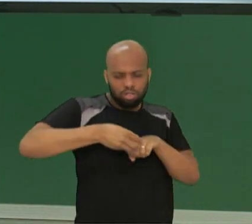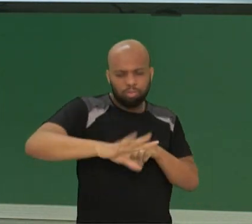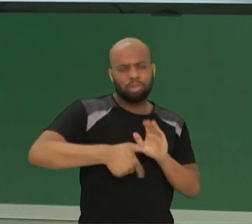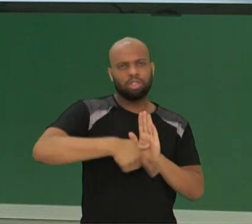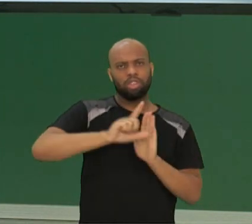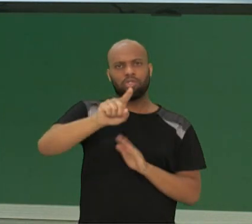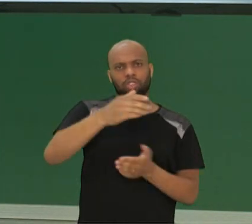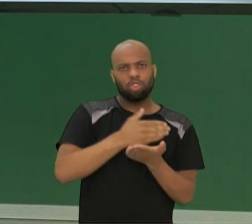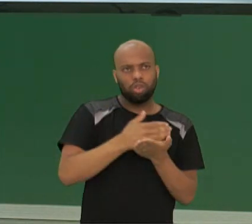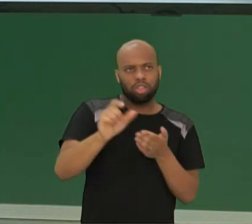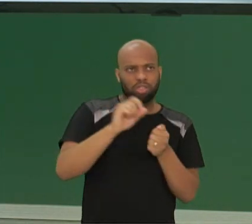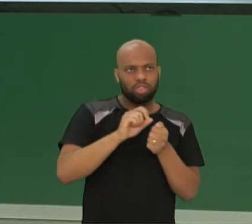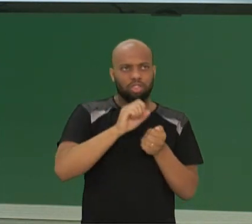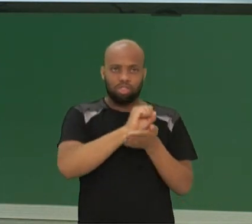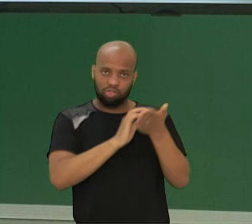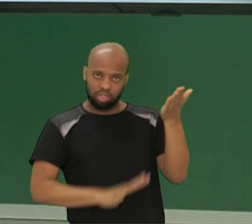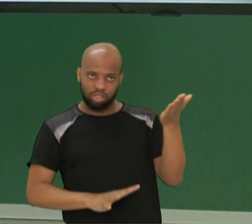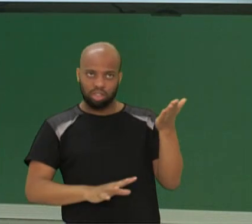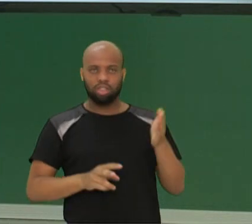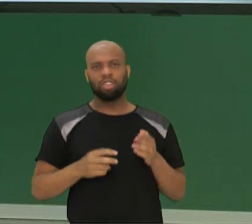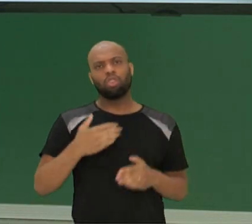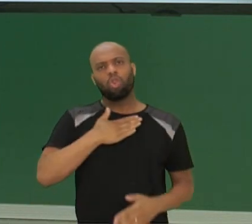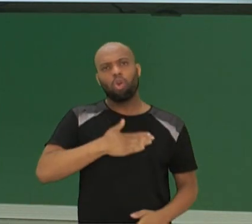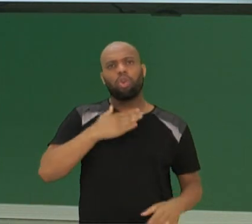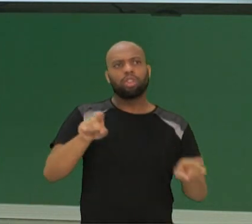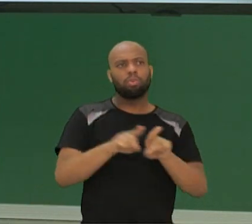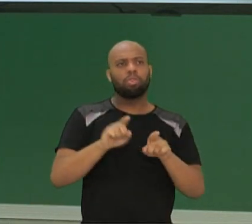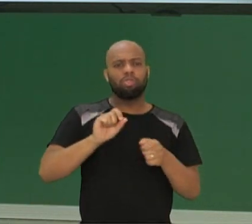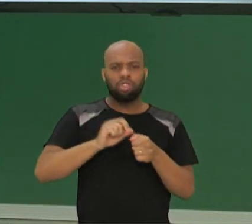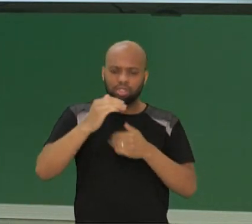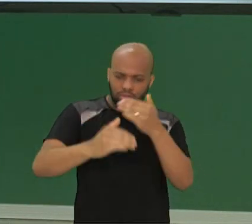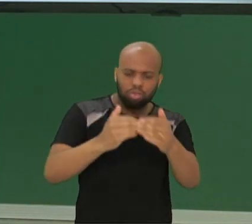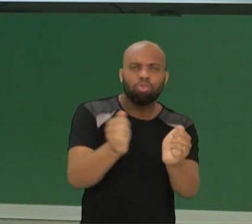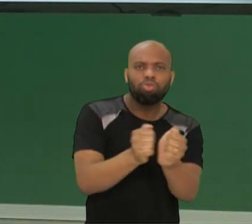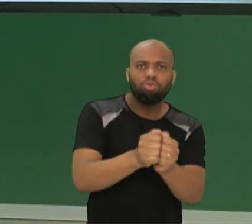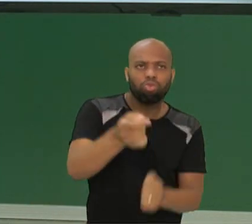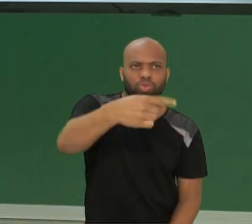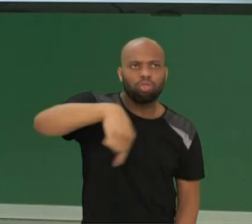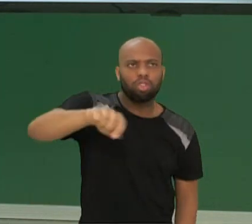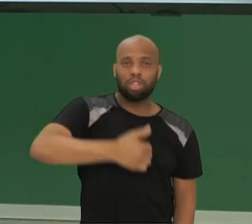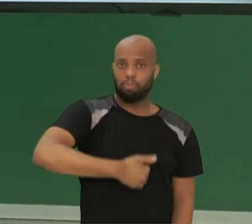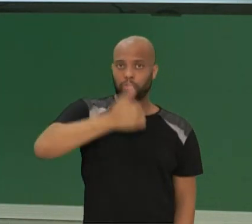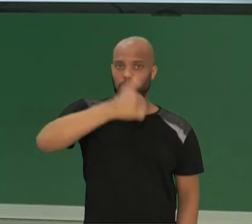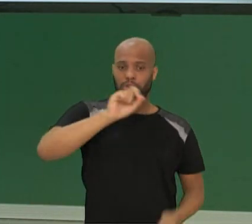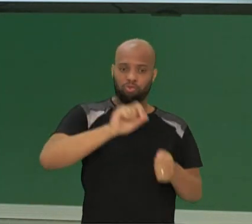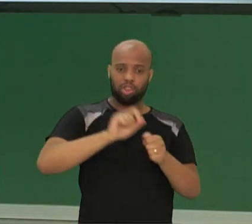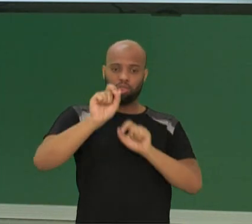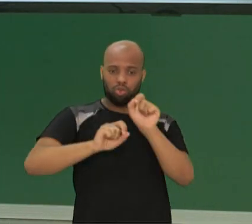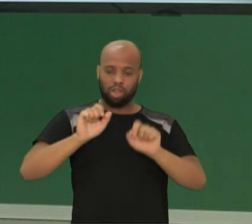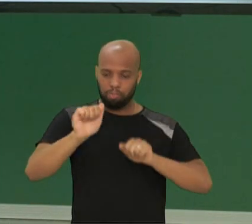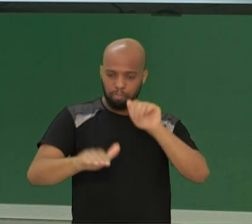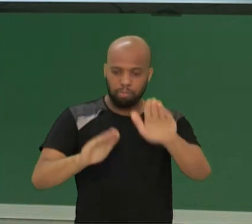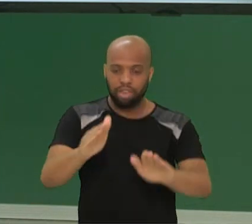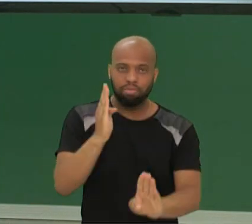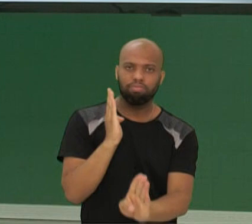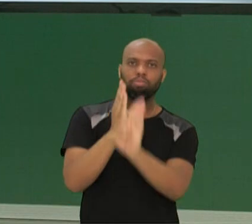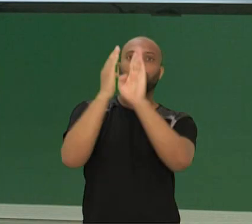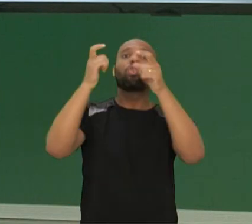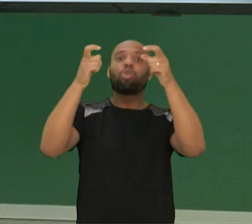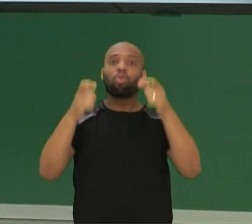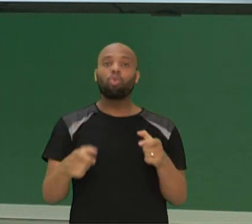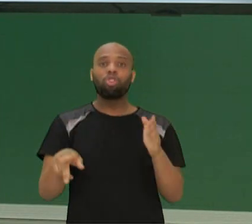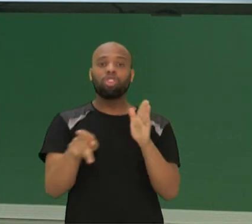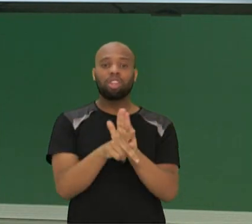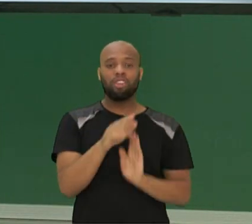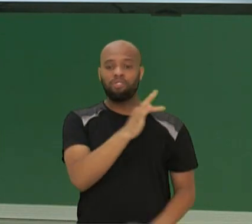né, antes de vocês começarem a fazer os exercícios e gosto de ir fazendo aos poucos com vocês. Primeiro passo, identificar aonde estão